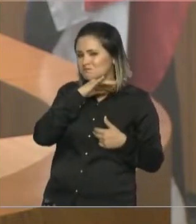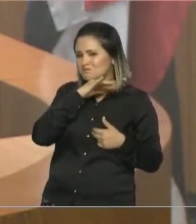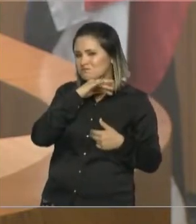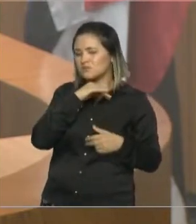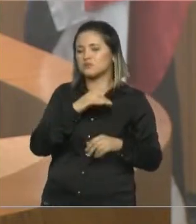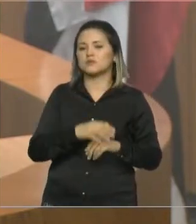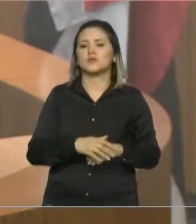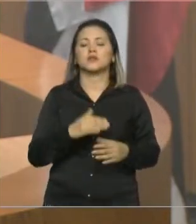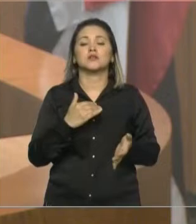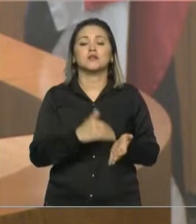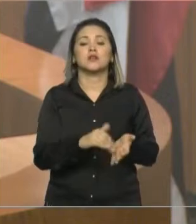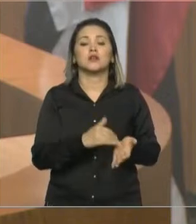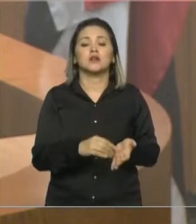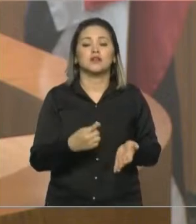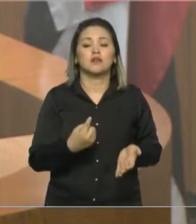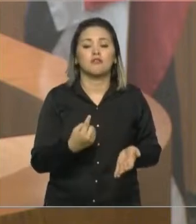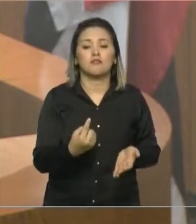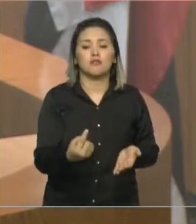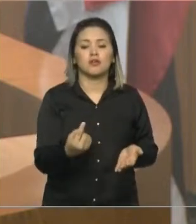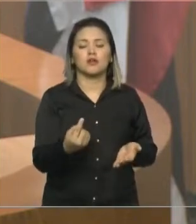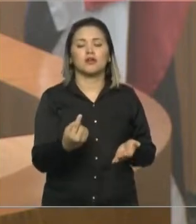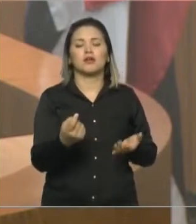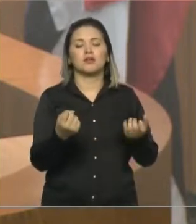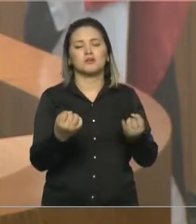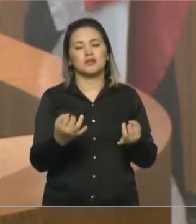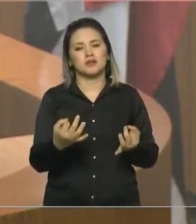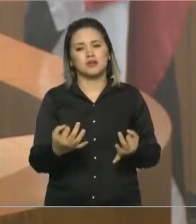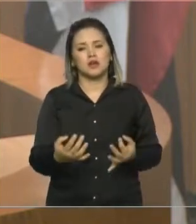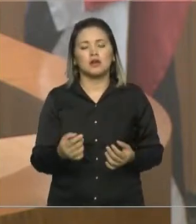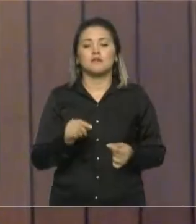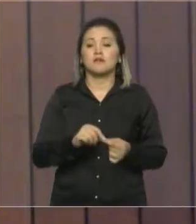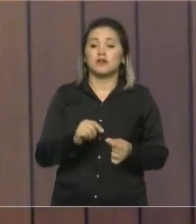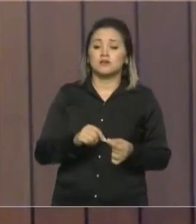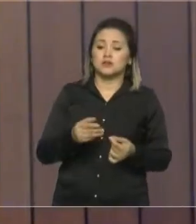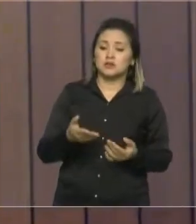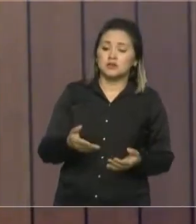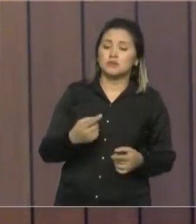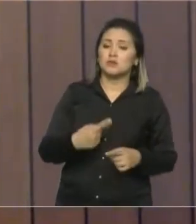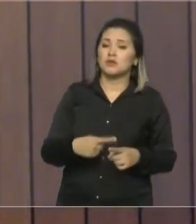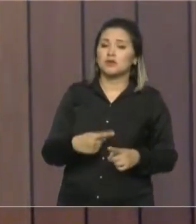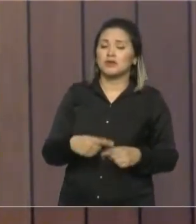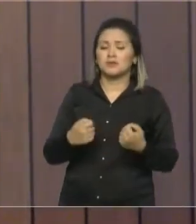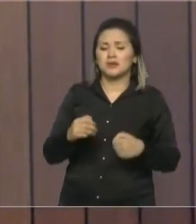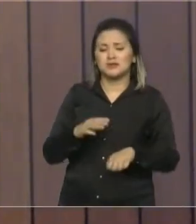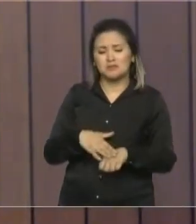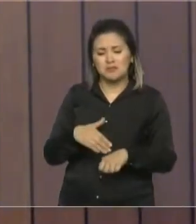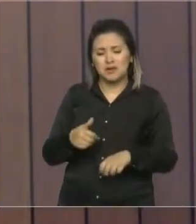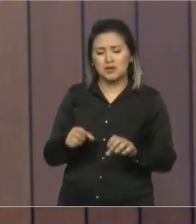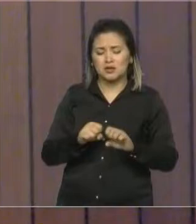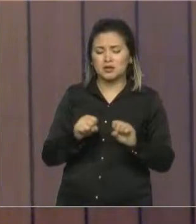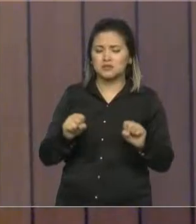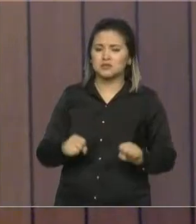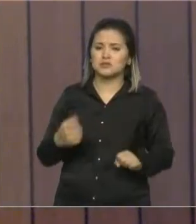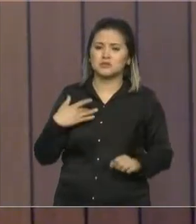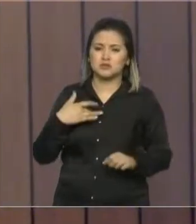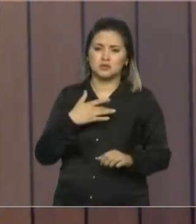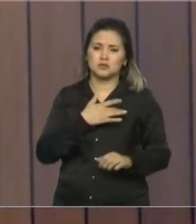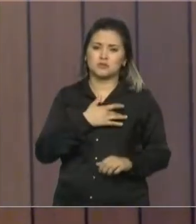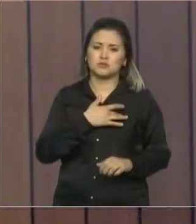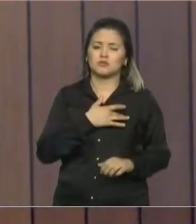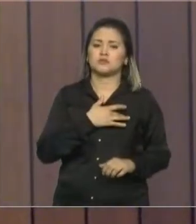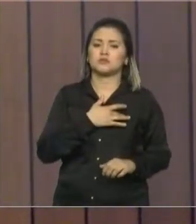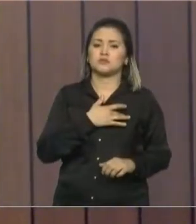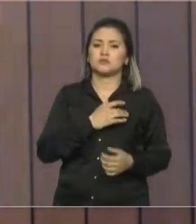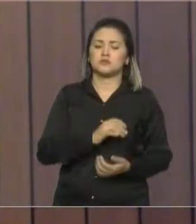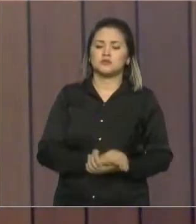isso porque a gente precisa melhorar o financiamento da rede, é pelo reconhecimento de que cada centavo ele faz a diferença. E como